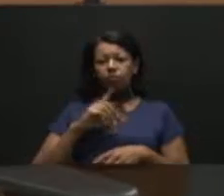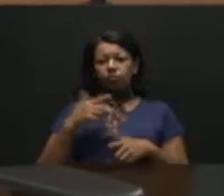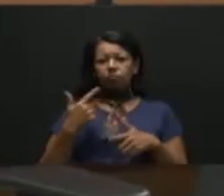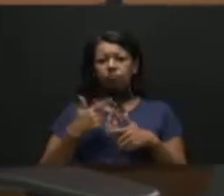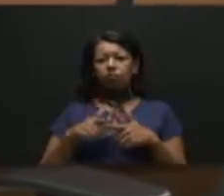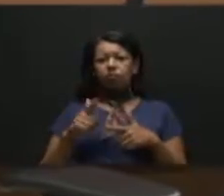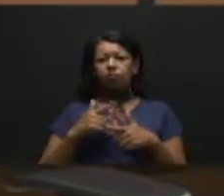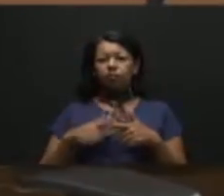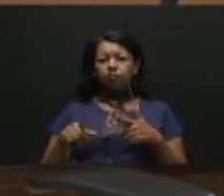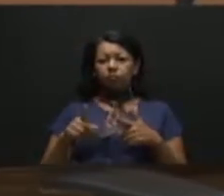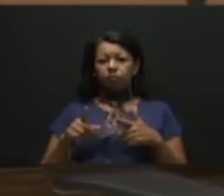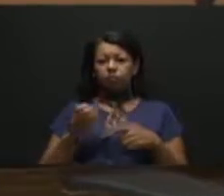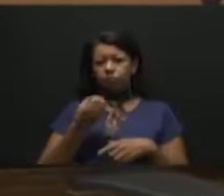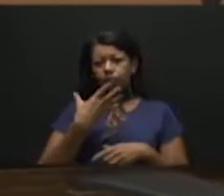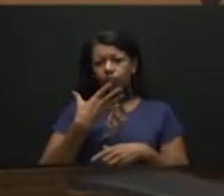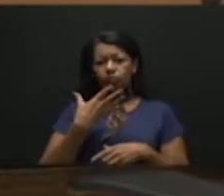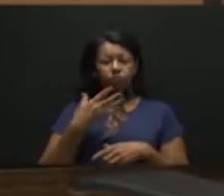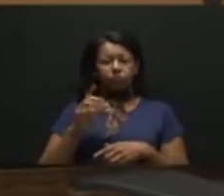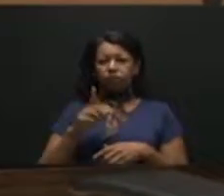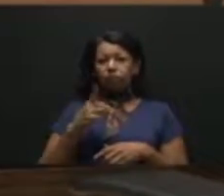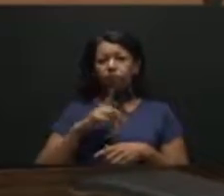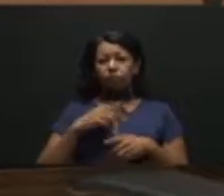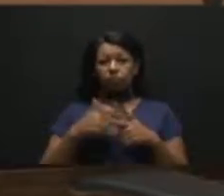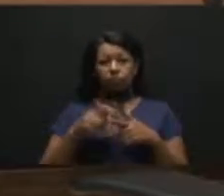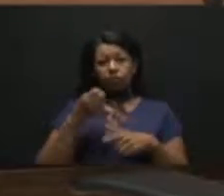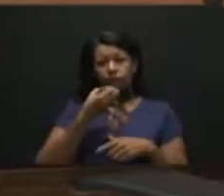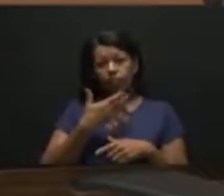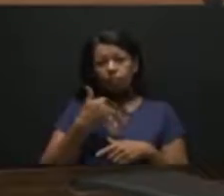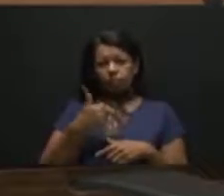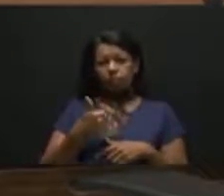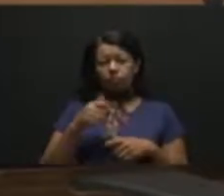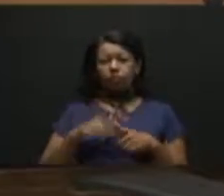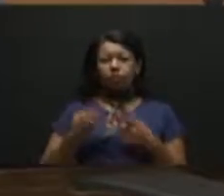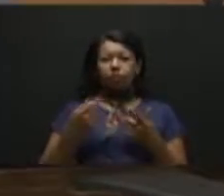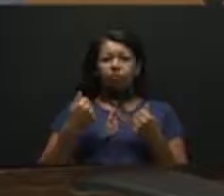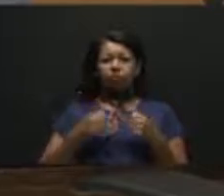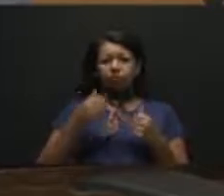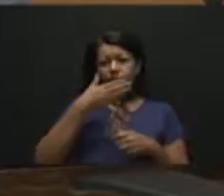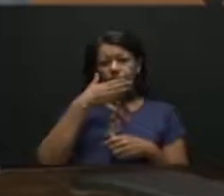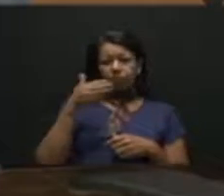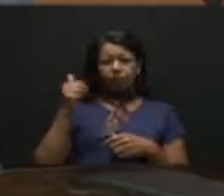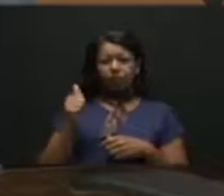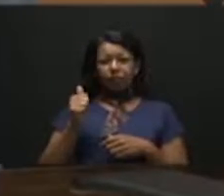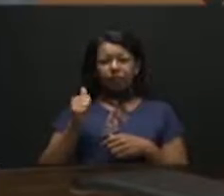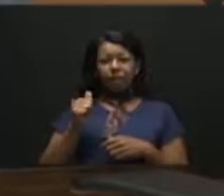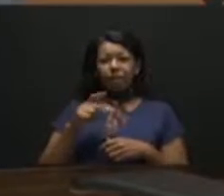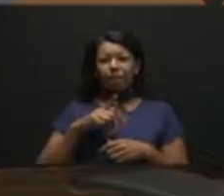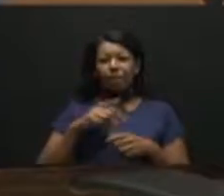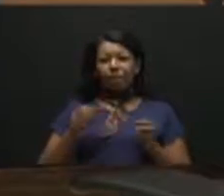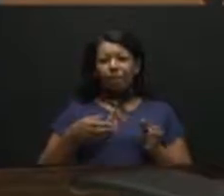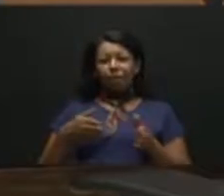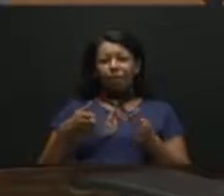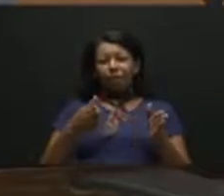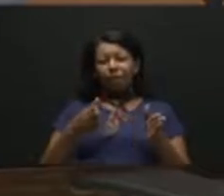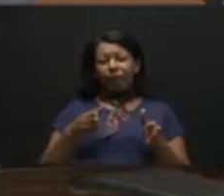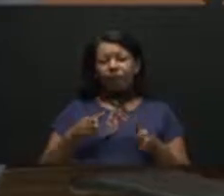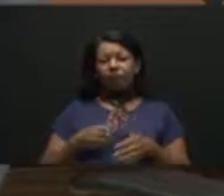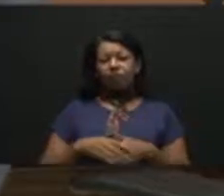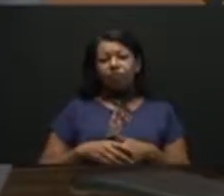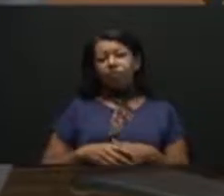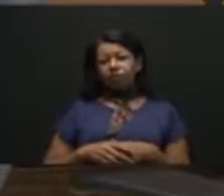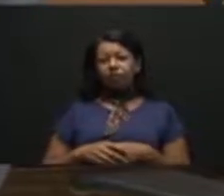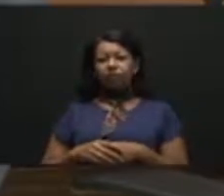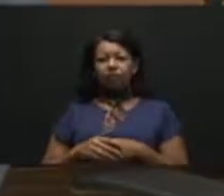situação muito boa, mas precisa melhorar. Temos uma calçada que ela começa ali na entrada do bairro e vai até o Cutia